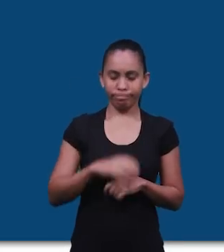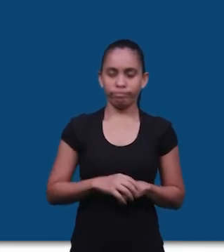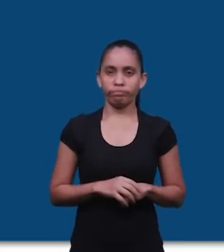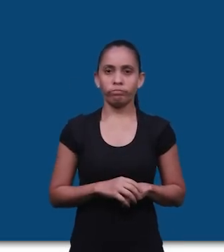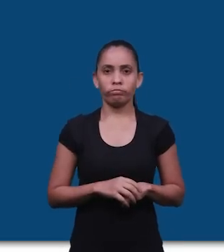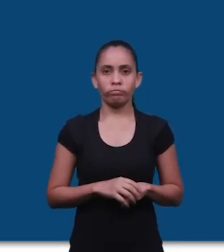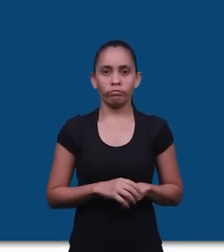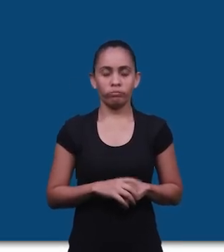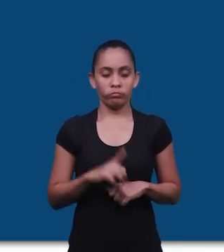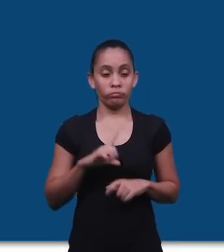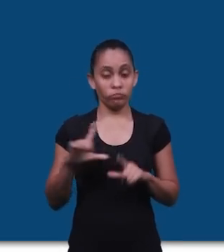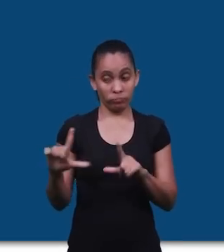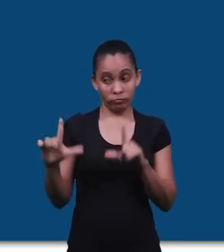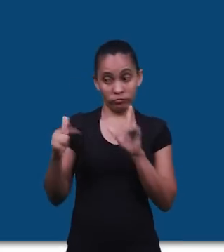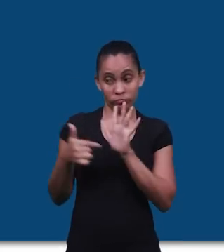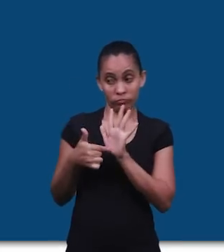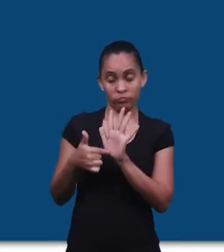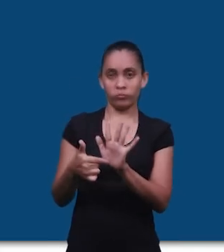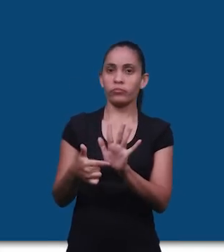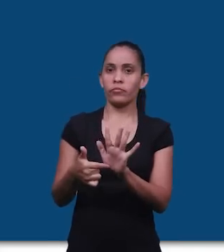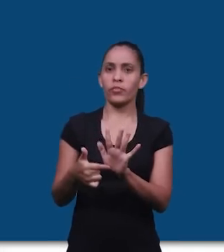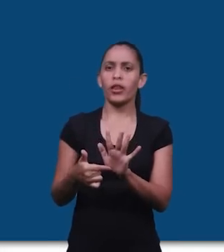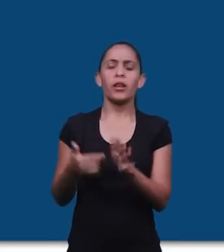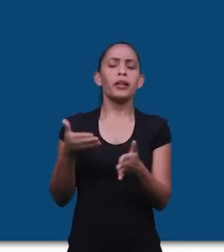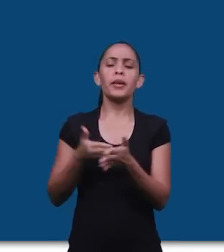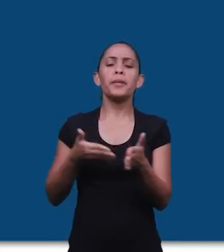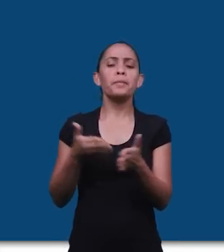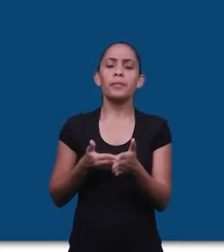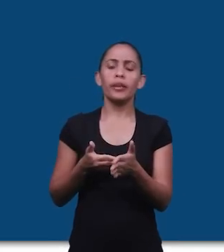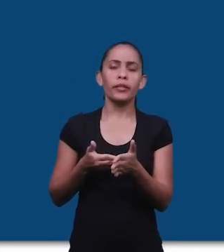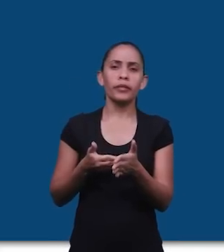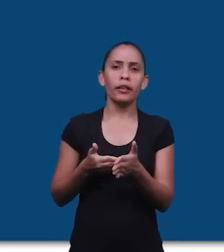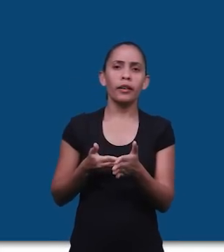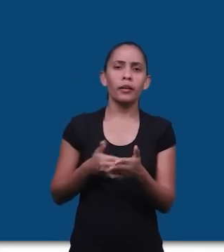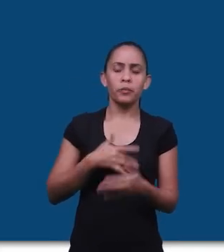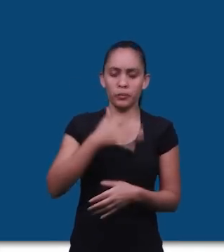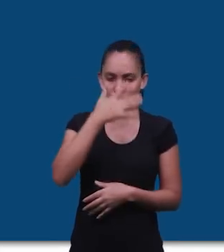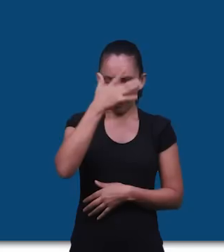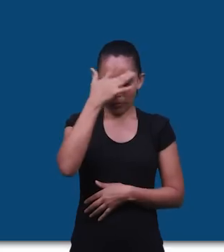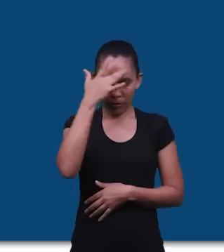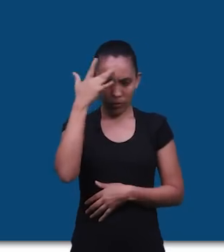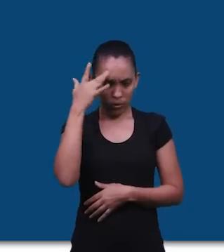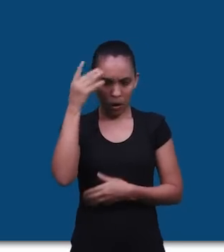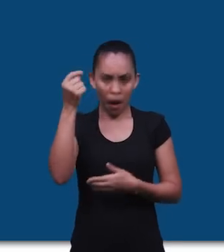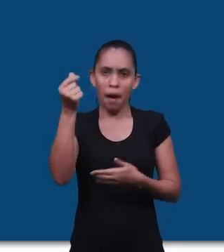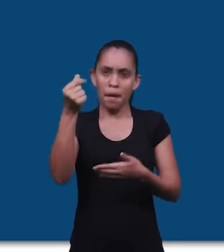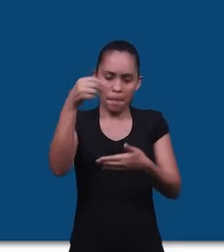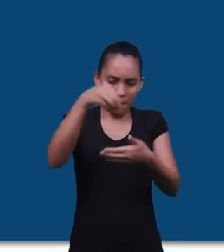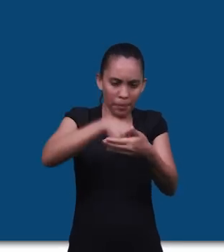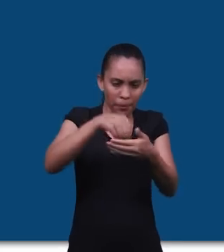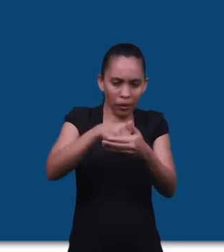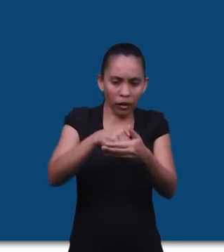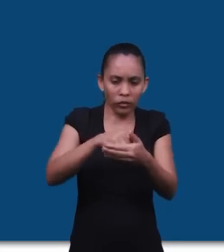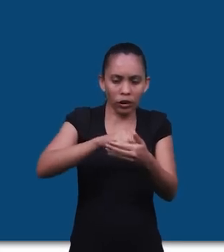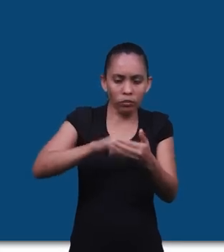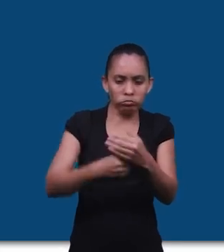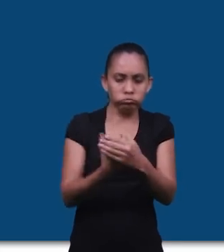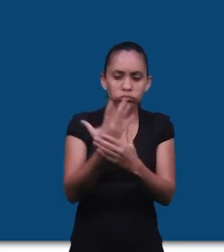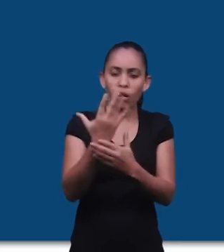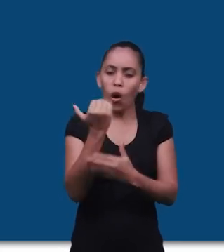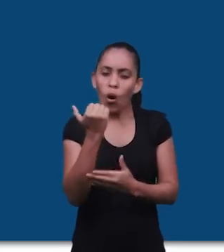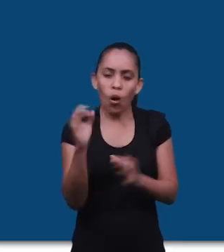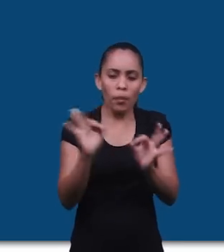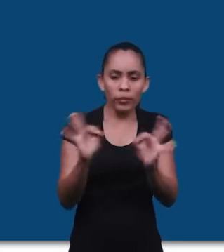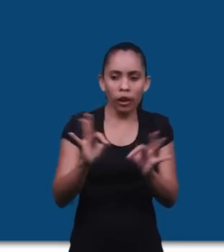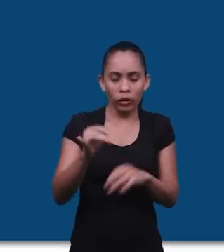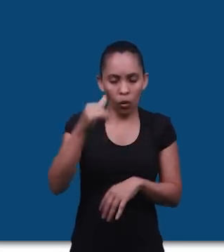O endereço está aqui. Quem milita à sua própria custa? Quem planta vinho e não come do seu fruto? Ou quem apacenta o gado e não